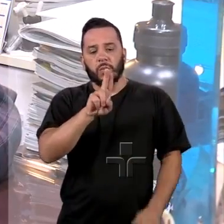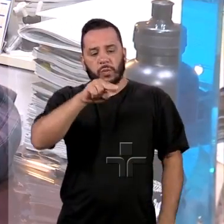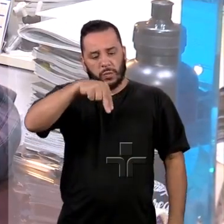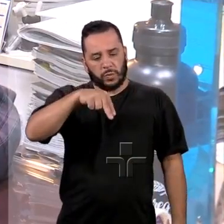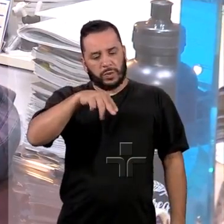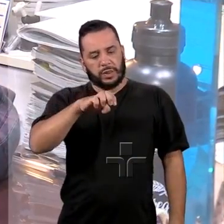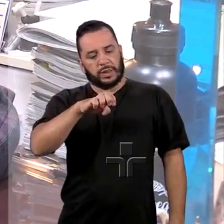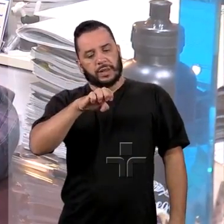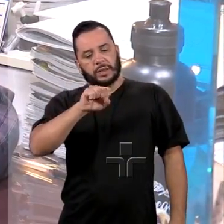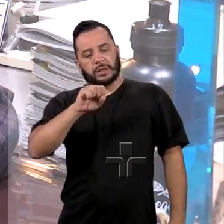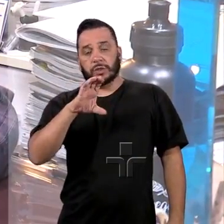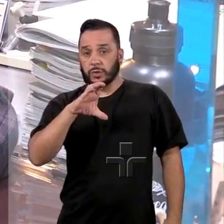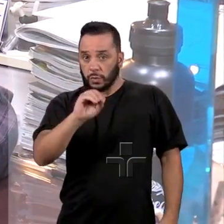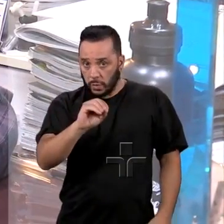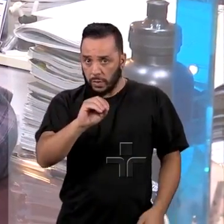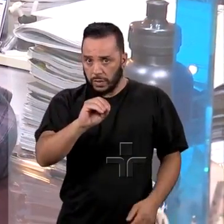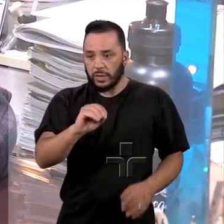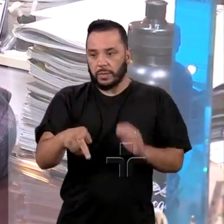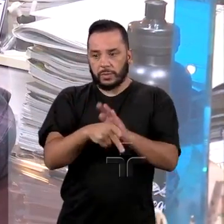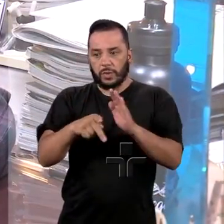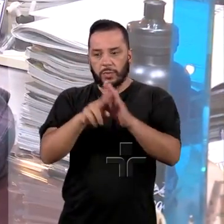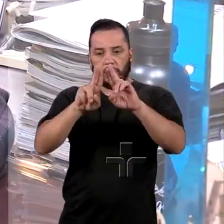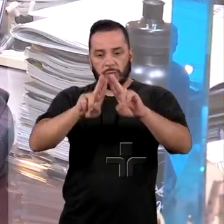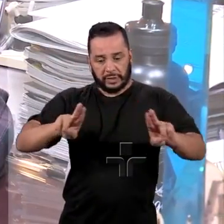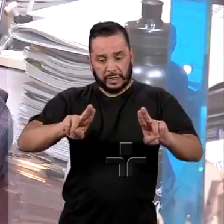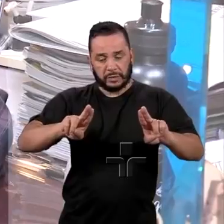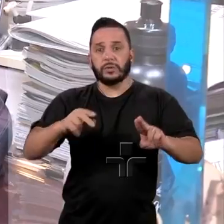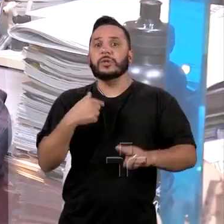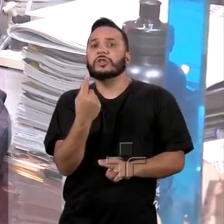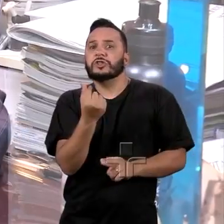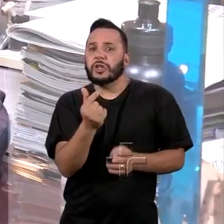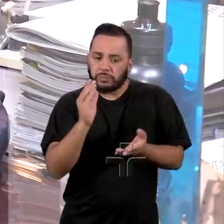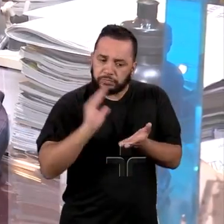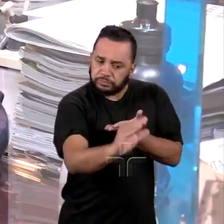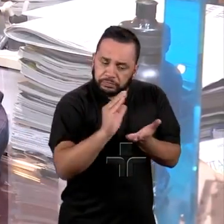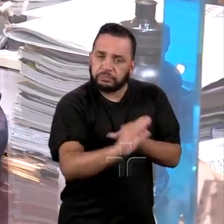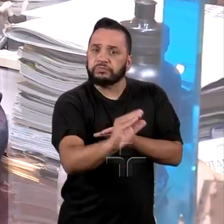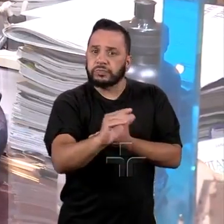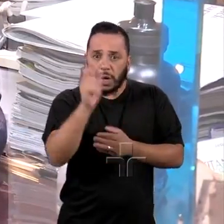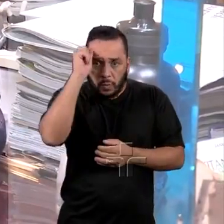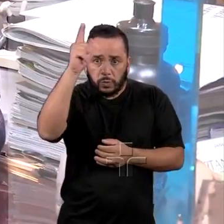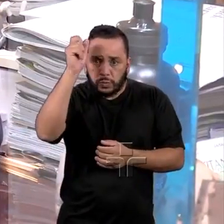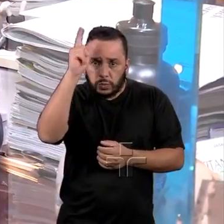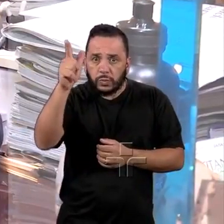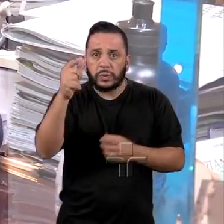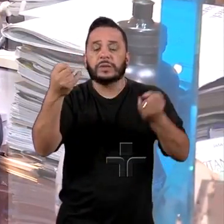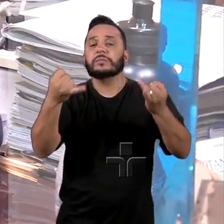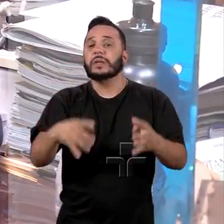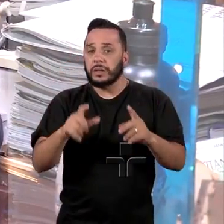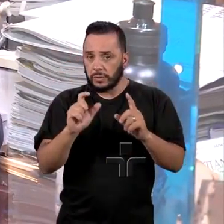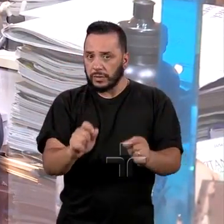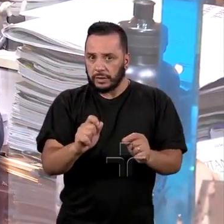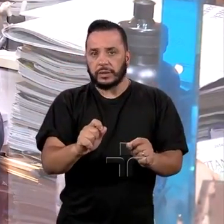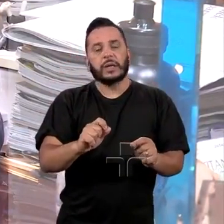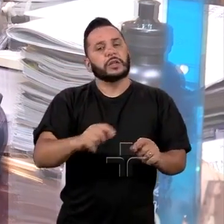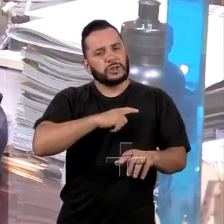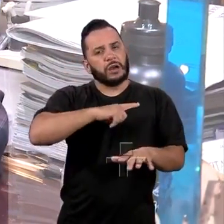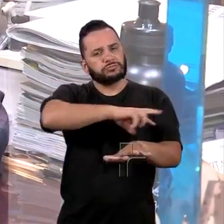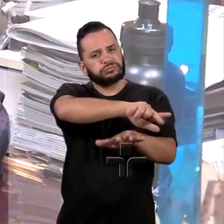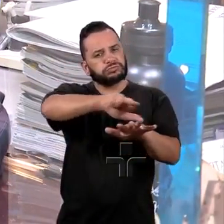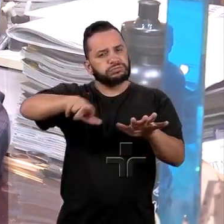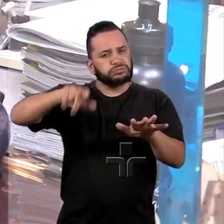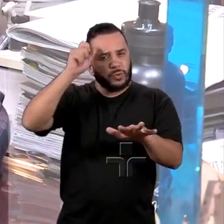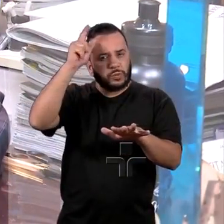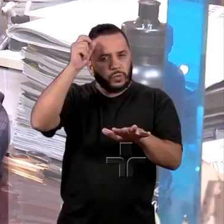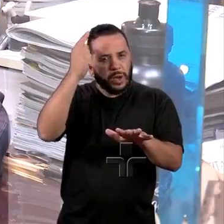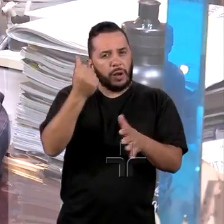Que prevê que o orçamento da cultura seja um orçamento que contemple a diversidade cultural. Então, por